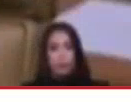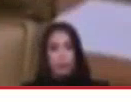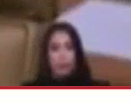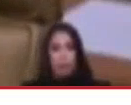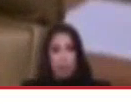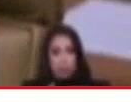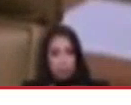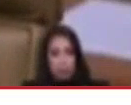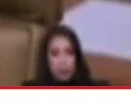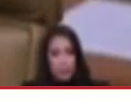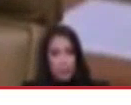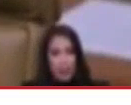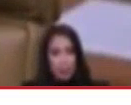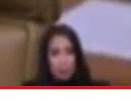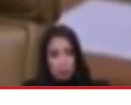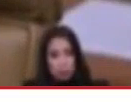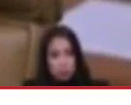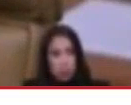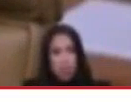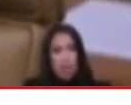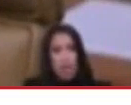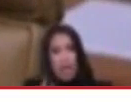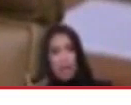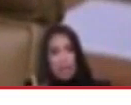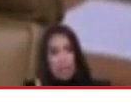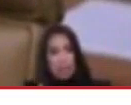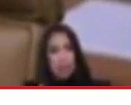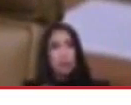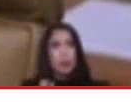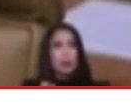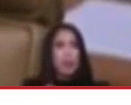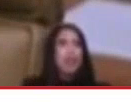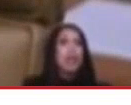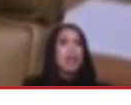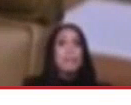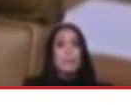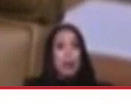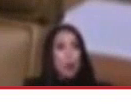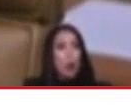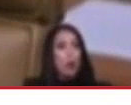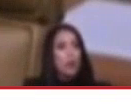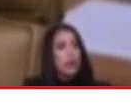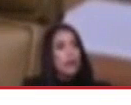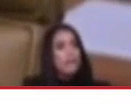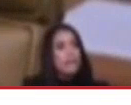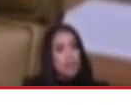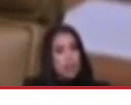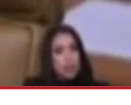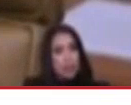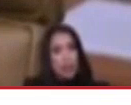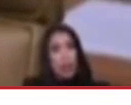mediana para caracterização de tráfico de maconha para os preços